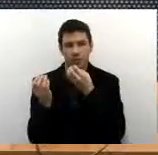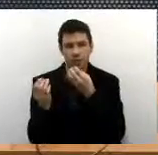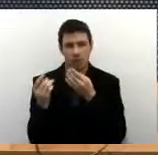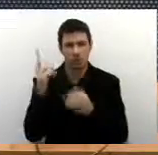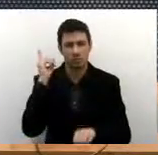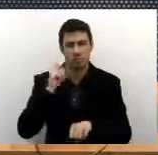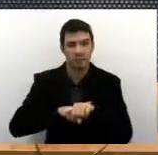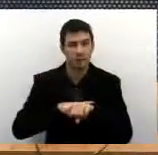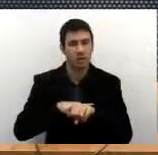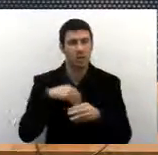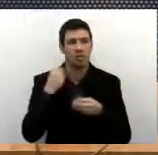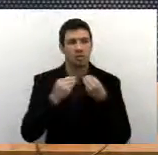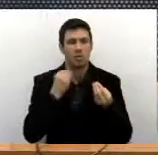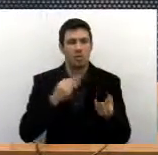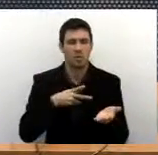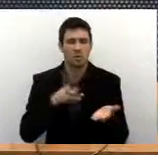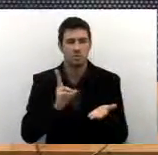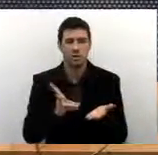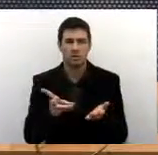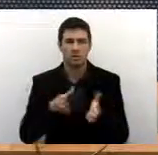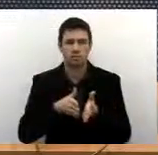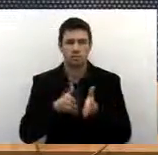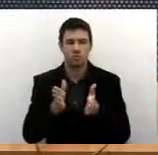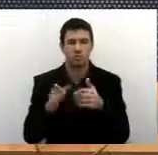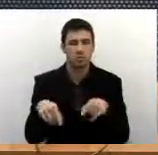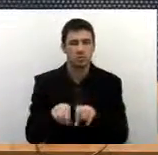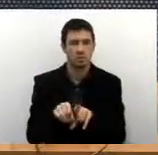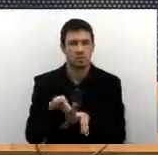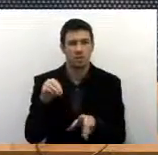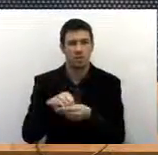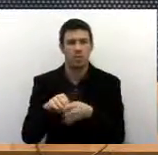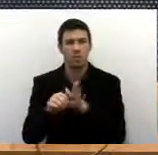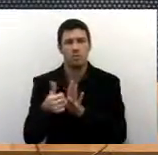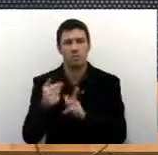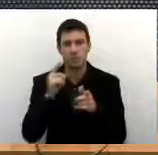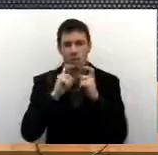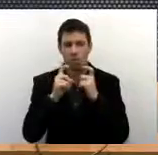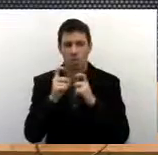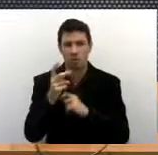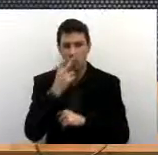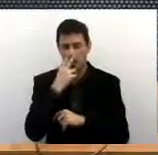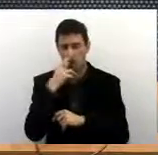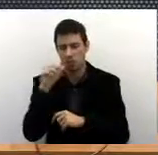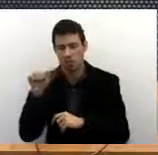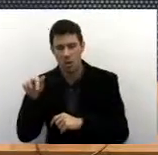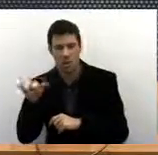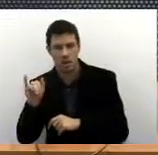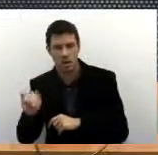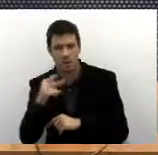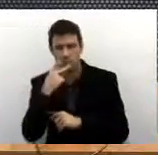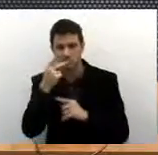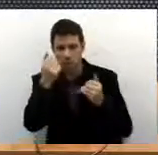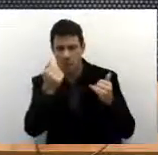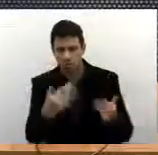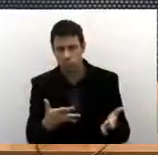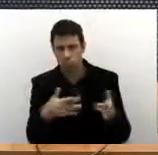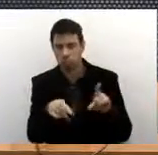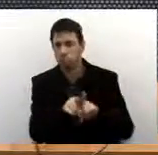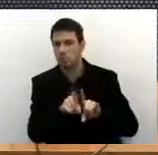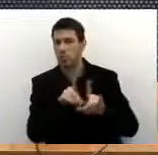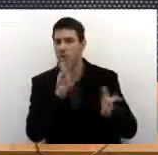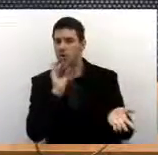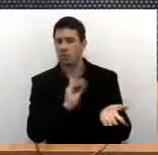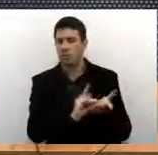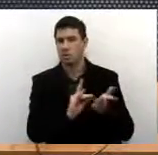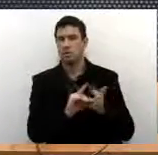imediato, como que está caminhando, né, pela primeira reunião, acho que foi o Ari que falou da primeira reunião, está vindo ofício, mas